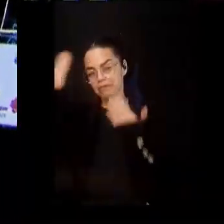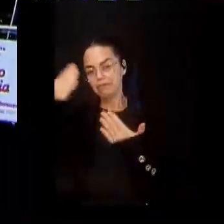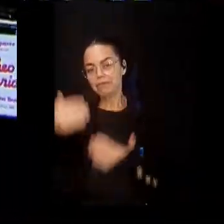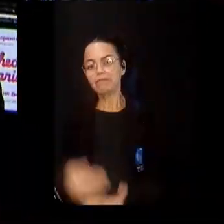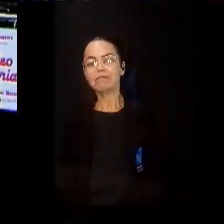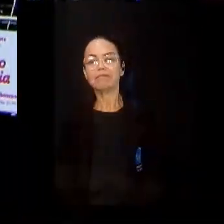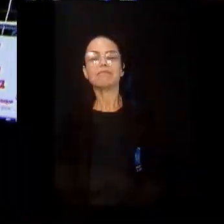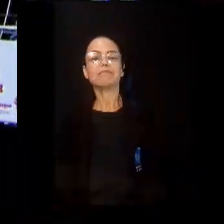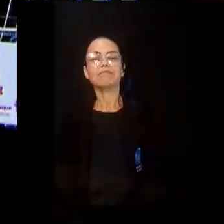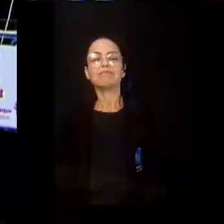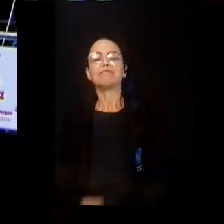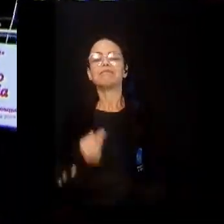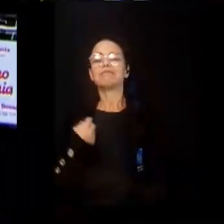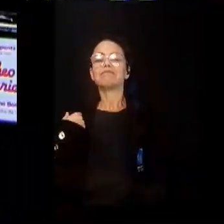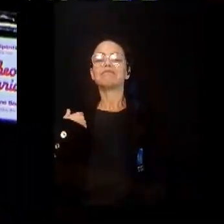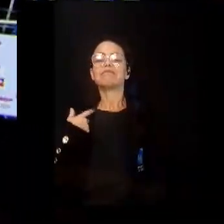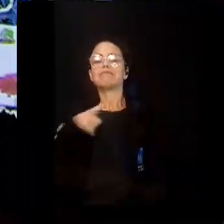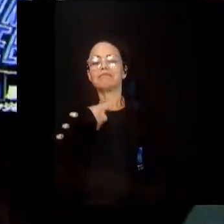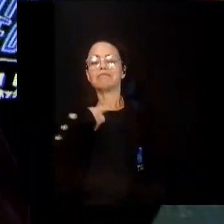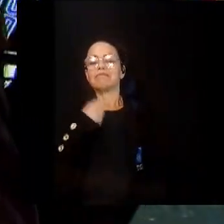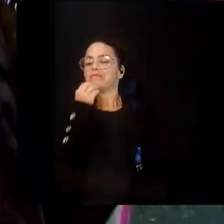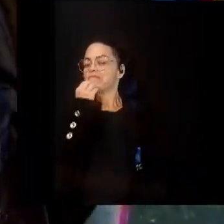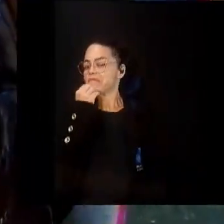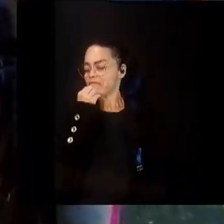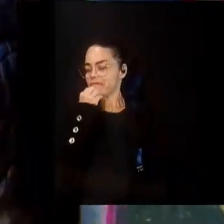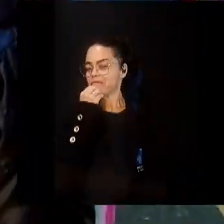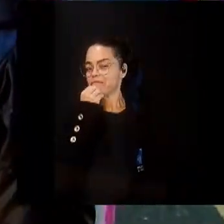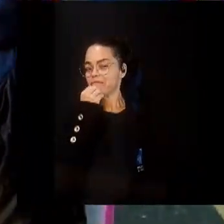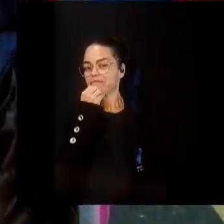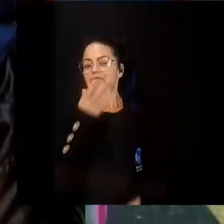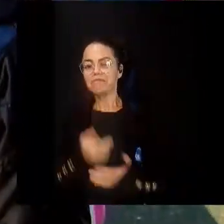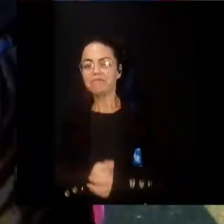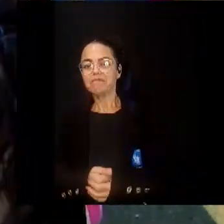me deixar ter